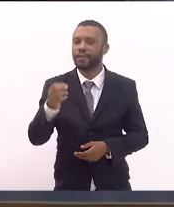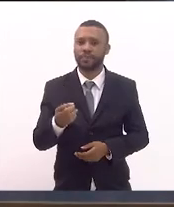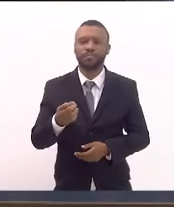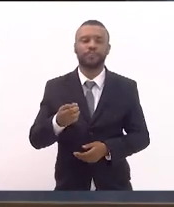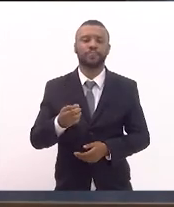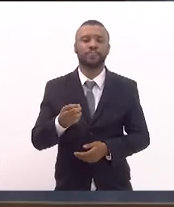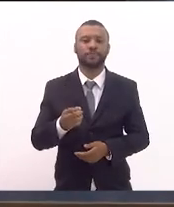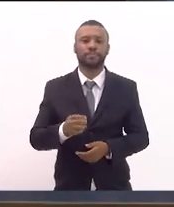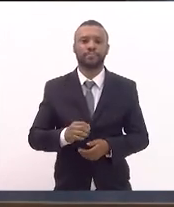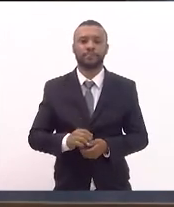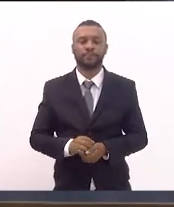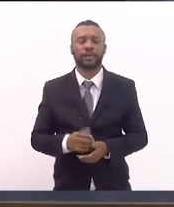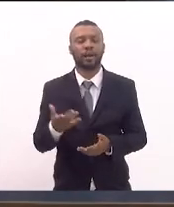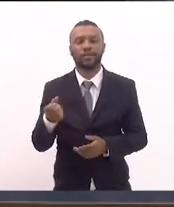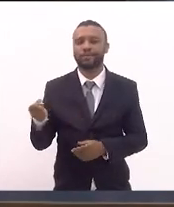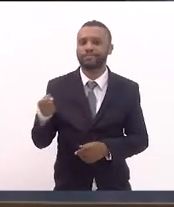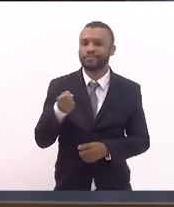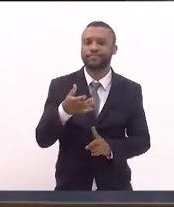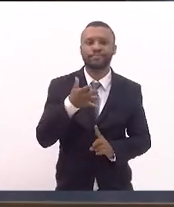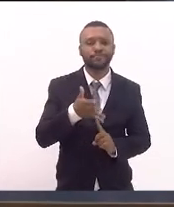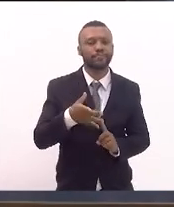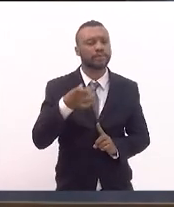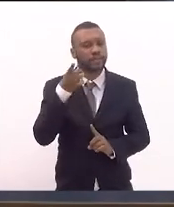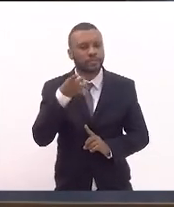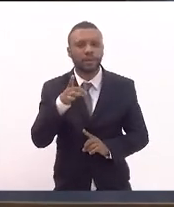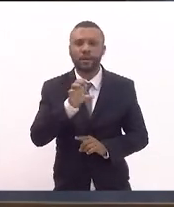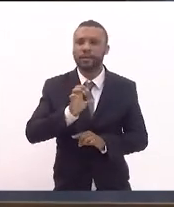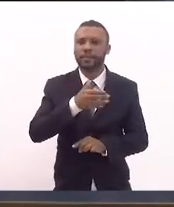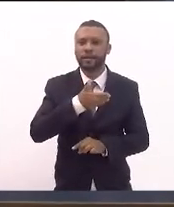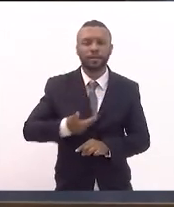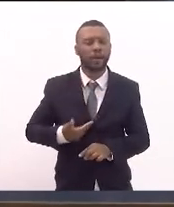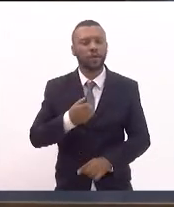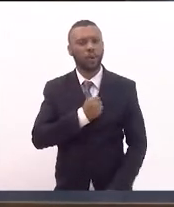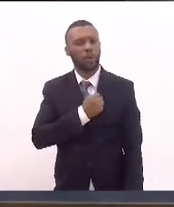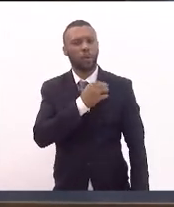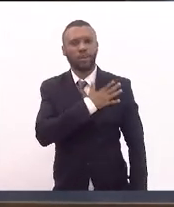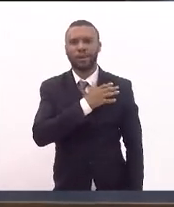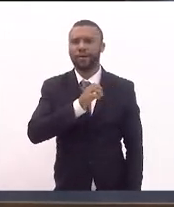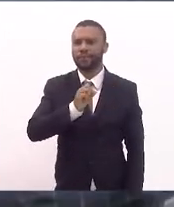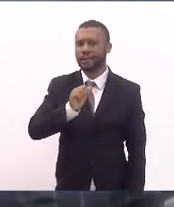E agora, passo a palavra para o nosso deputado estadual, o grande Coronel Salema.